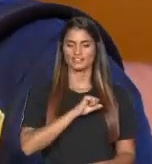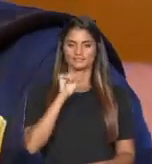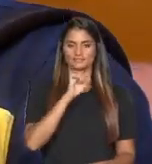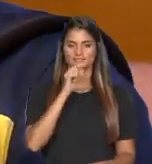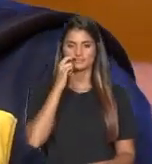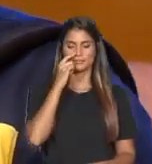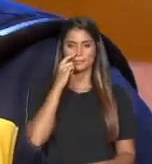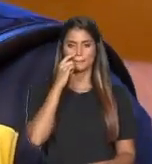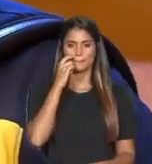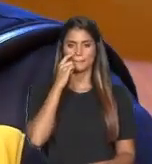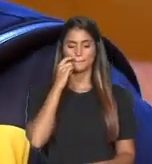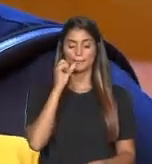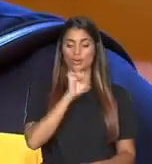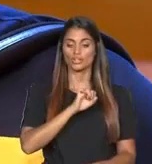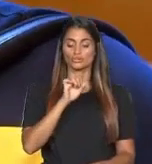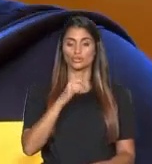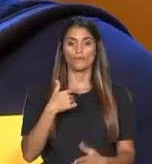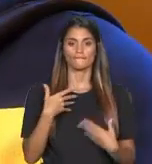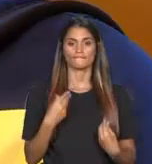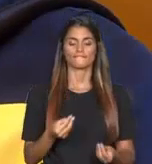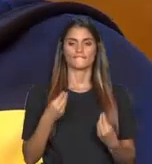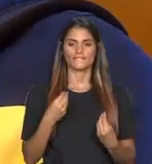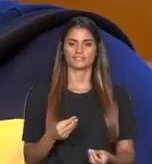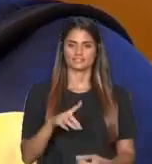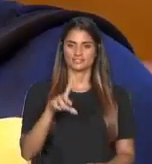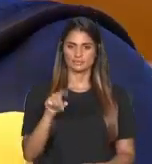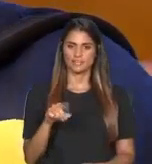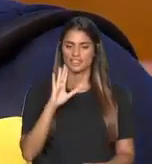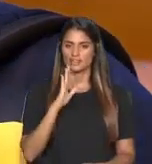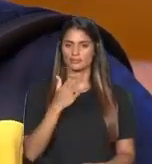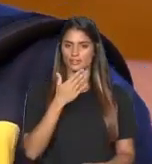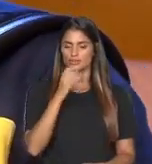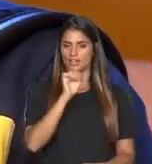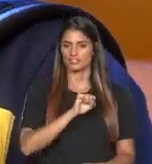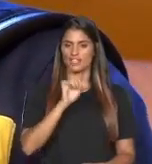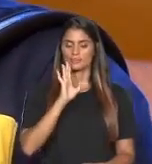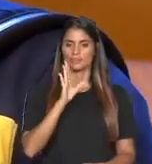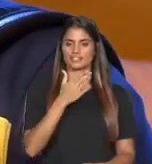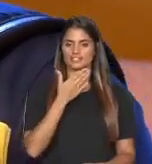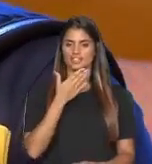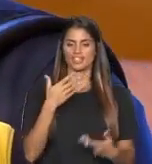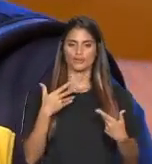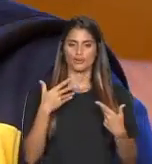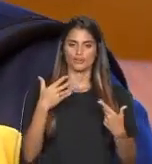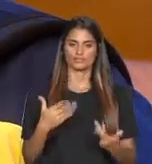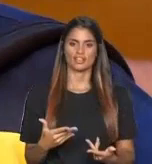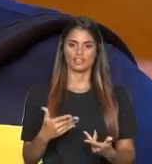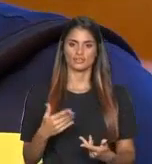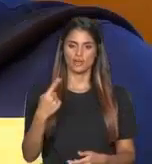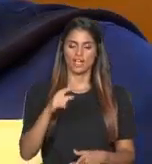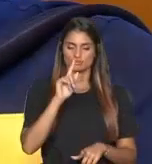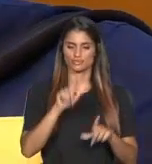é um cantar que eu aprovo. E também depende o cantar da vontade que tem o